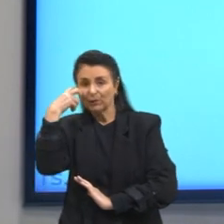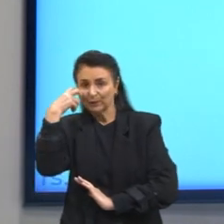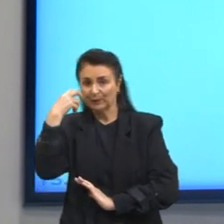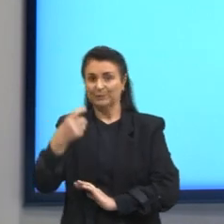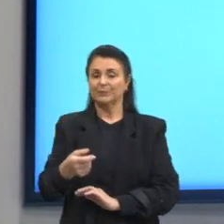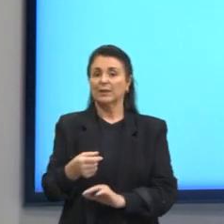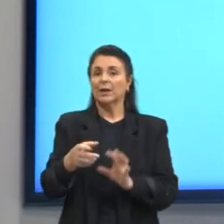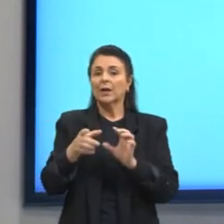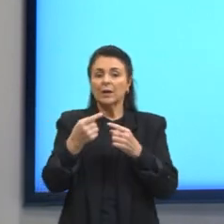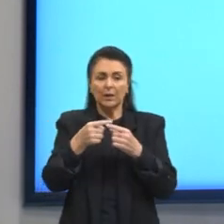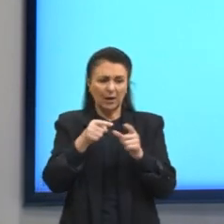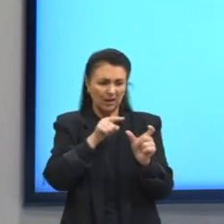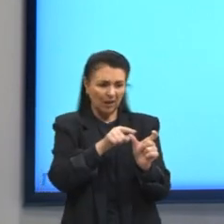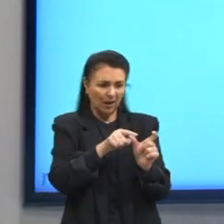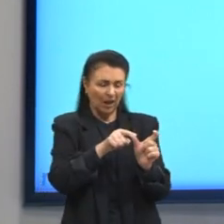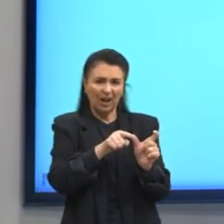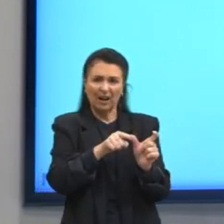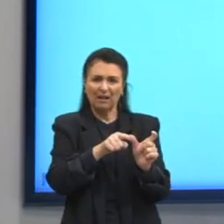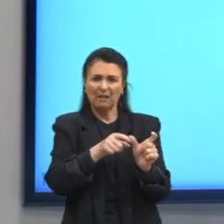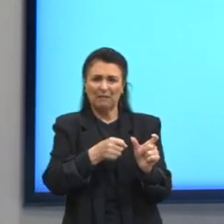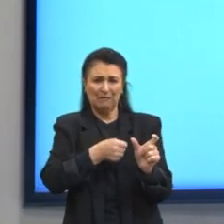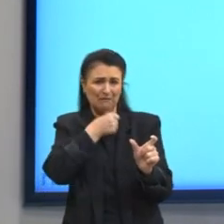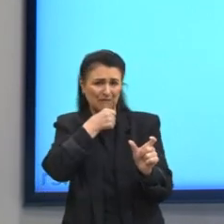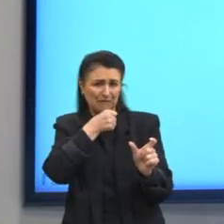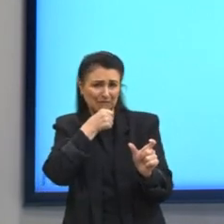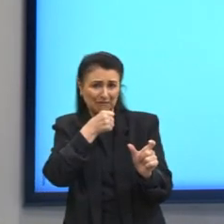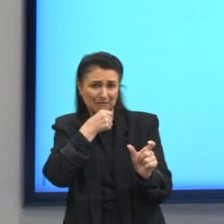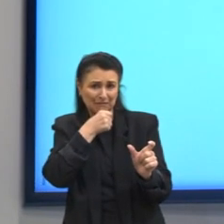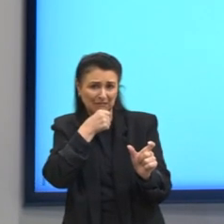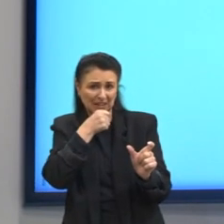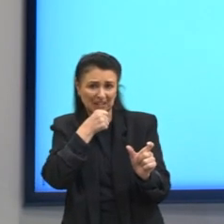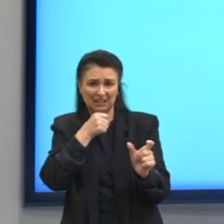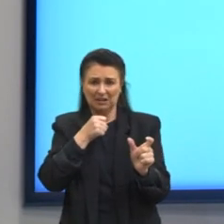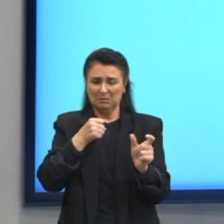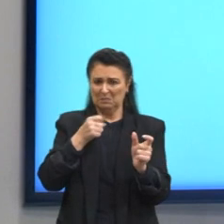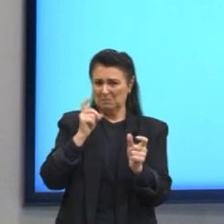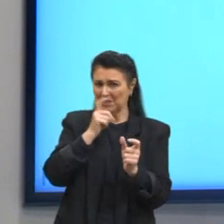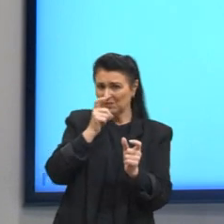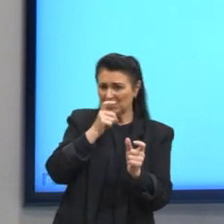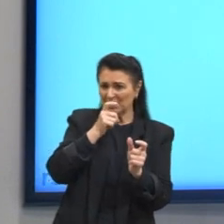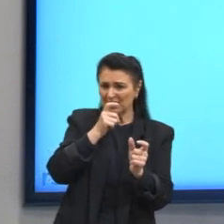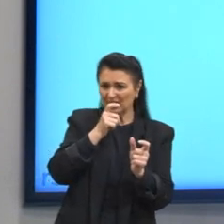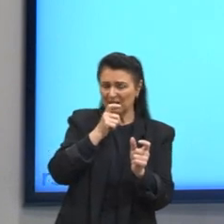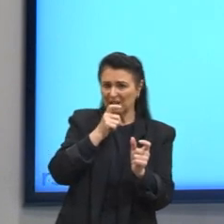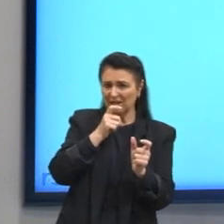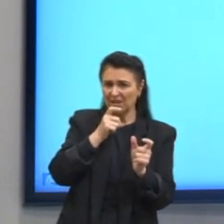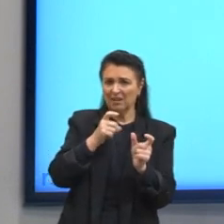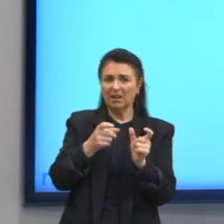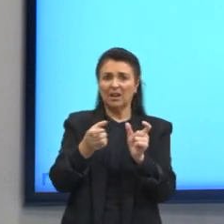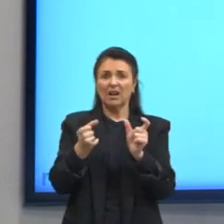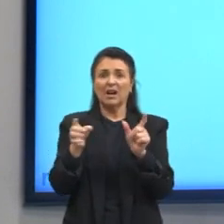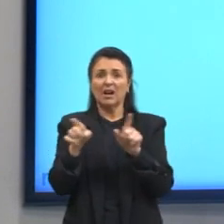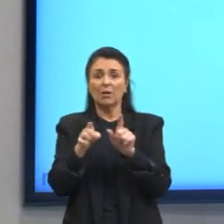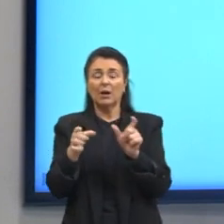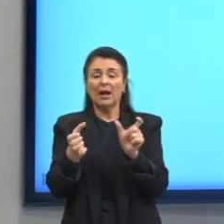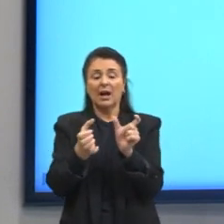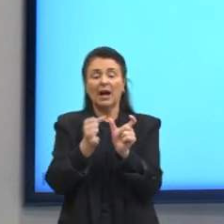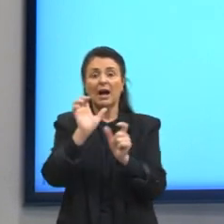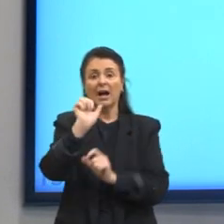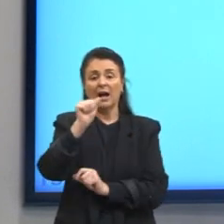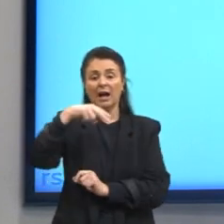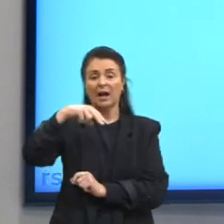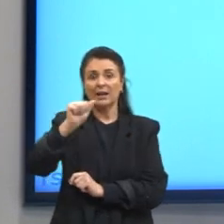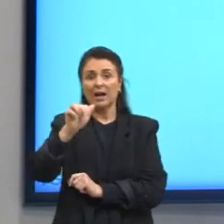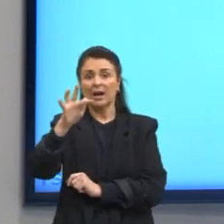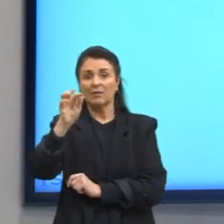fica solto na frase exemplo a Indy anacoluto a anáfora ela é